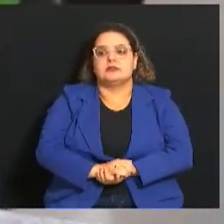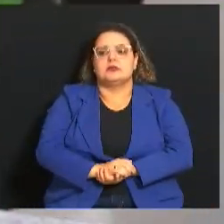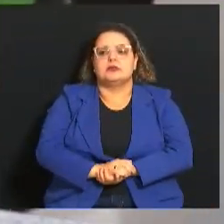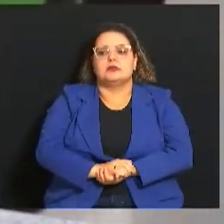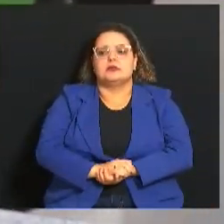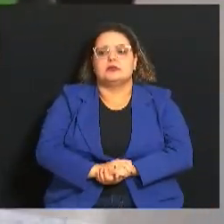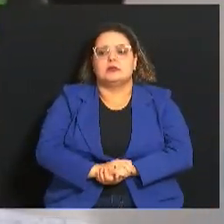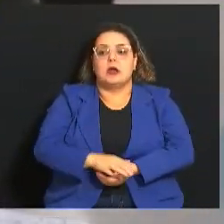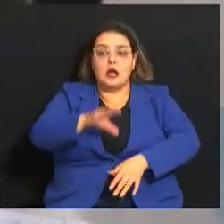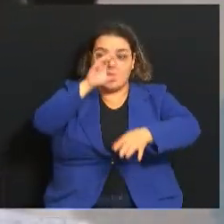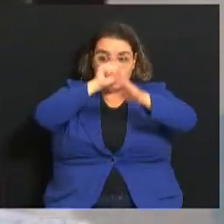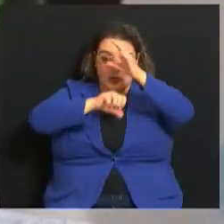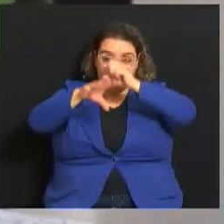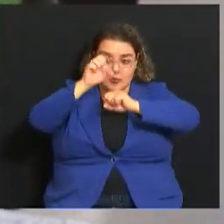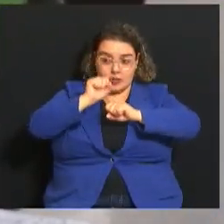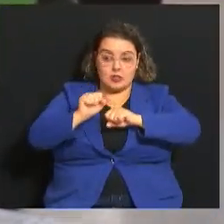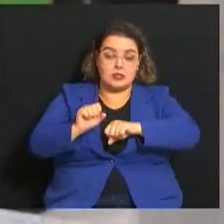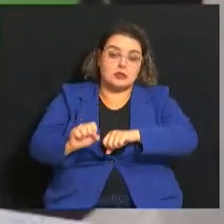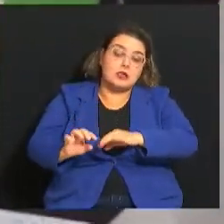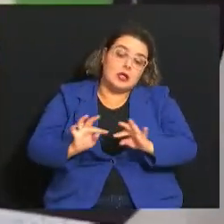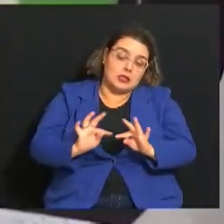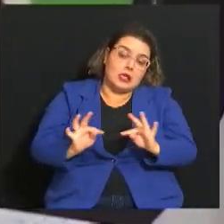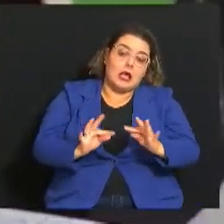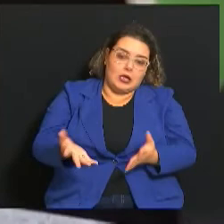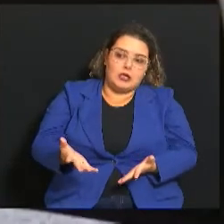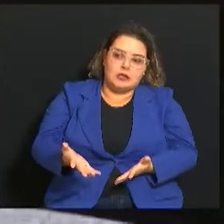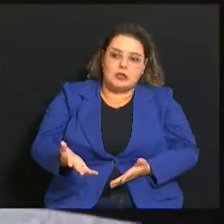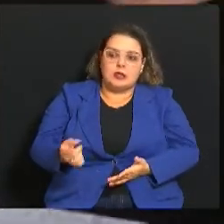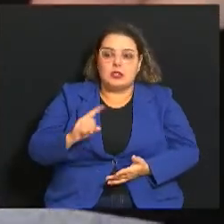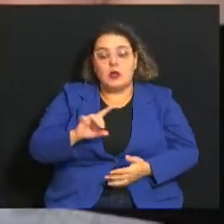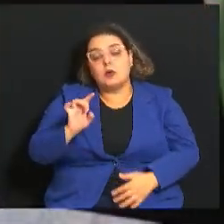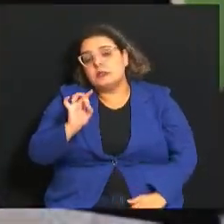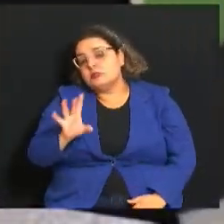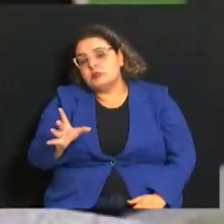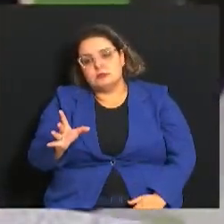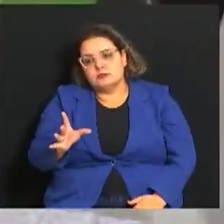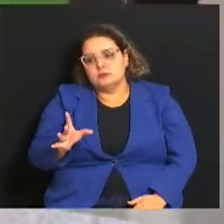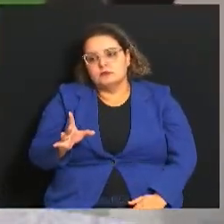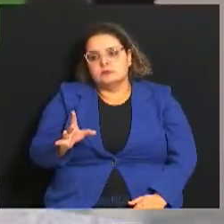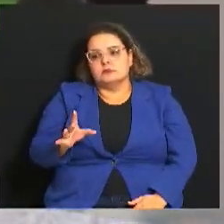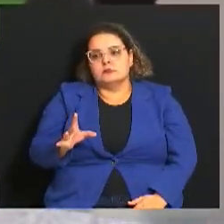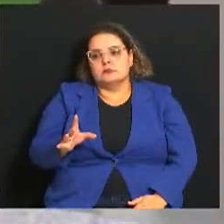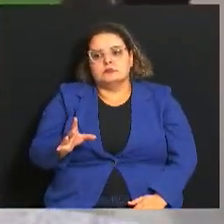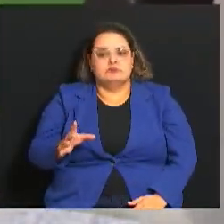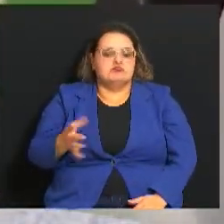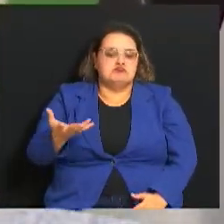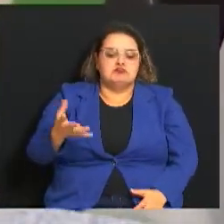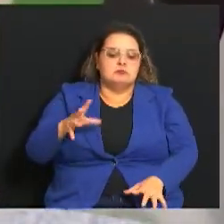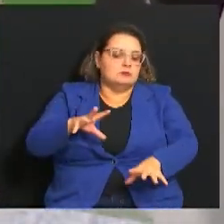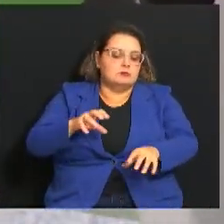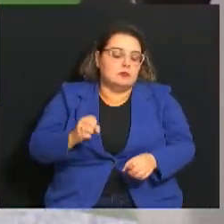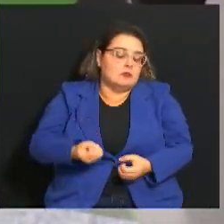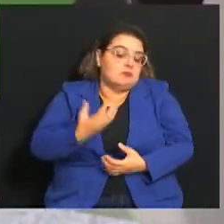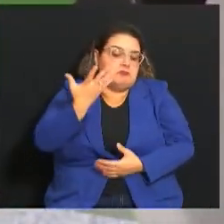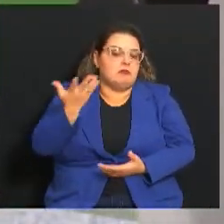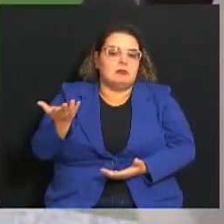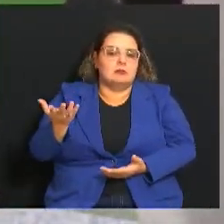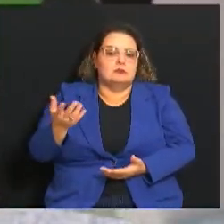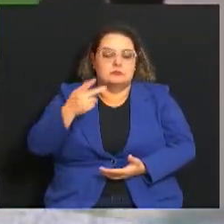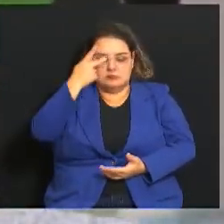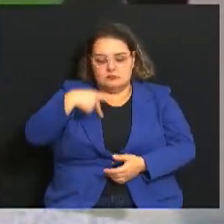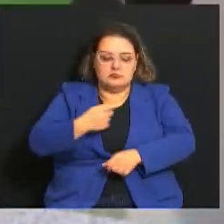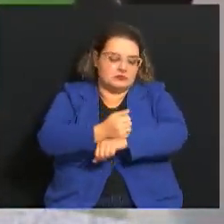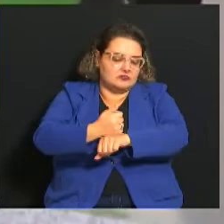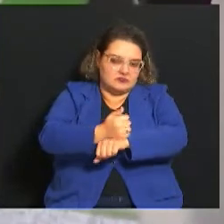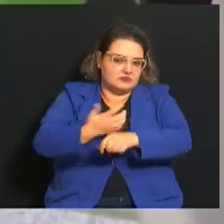aprender um pouco também da técnica, né, porque não é simplesmente você ser um artesão, mas também você tem que apresentar alguma técnica